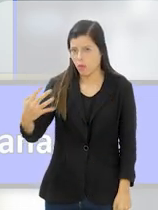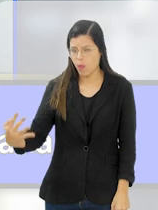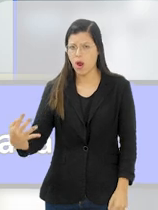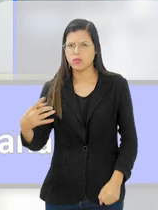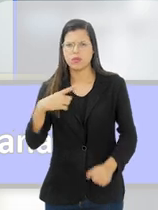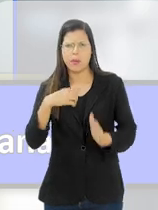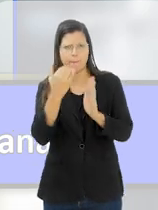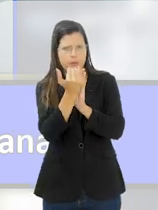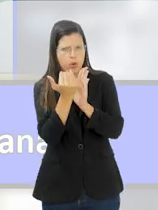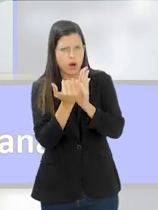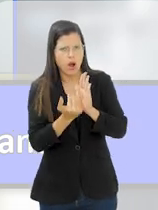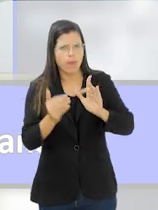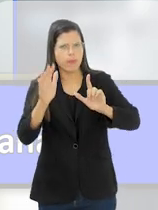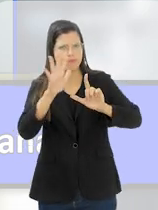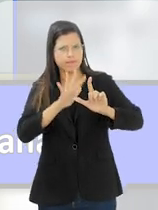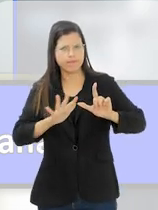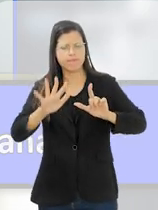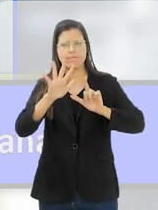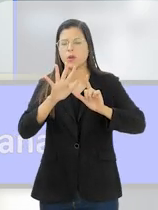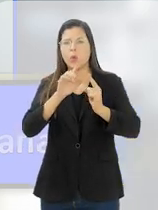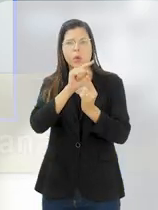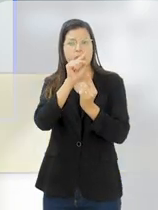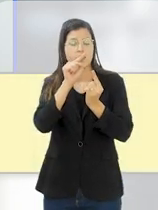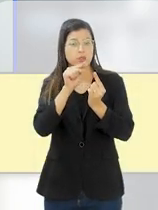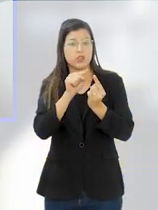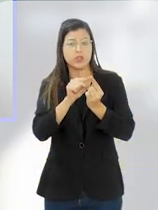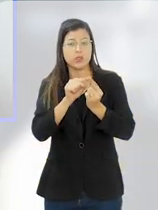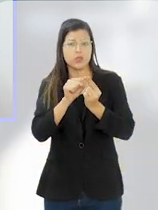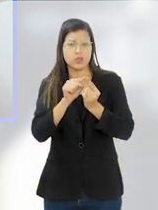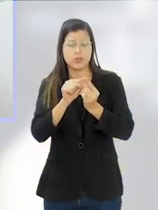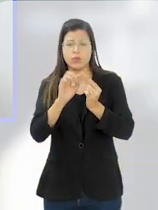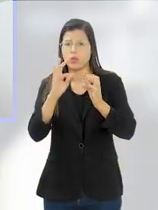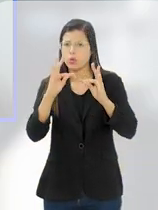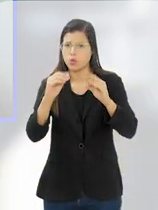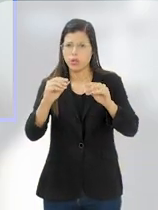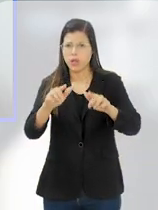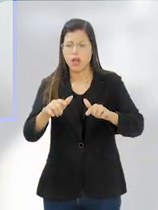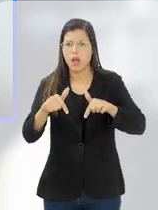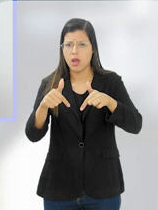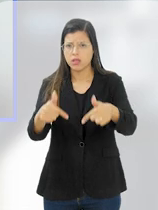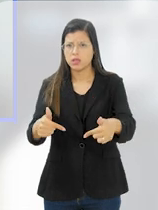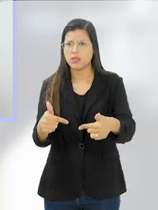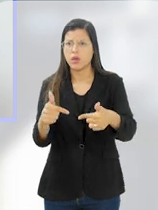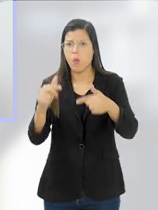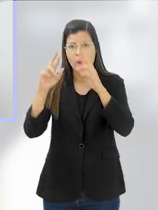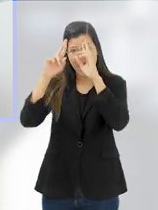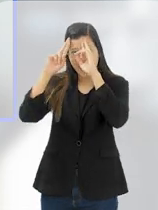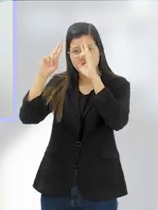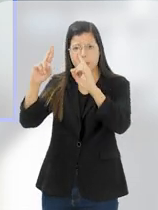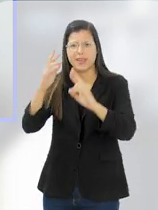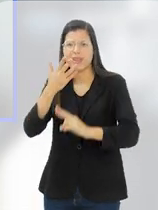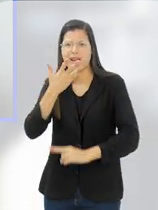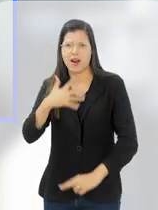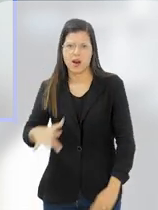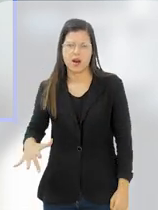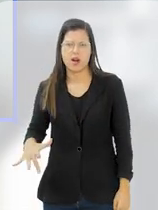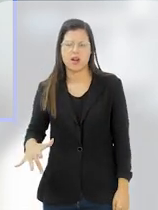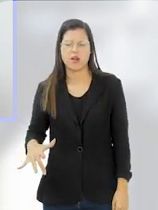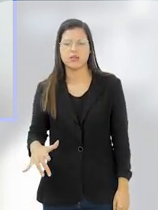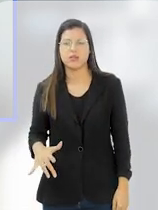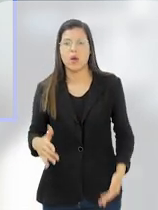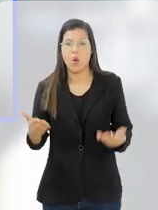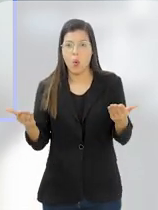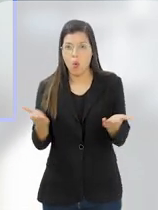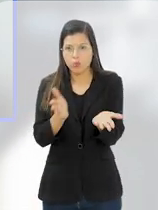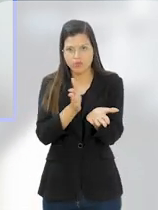com programas, com plataformas, que tem como missão, em todas as suas ações, honrar a criança, honrar as infâncias. E hoje um